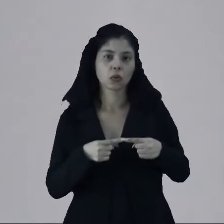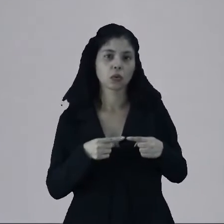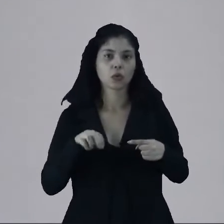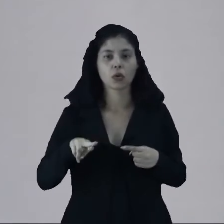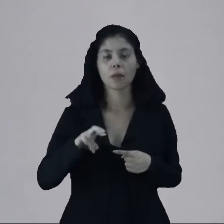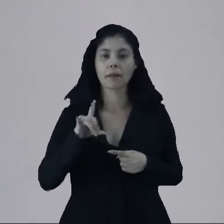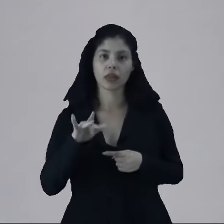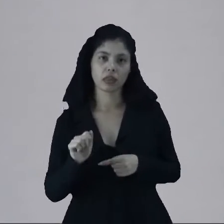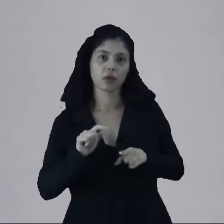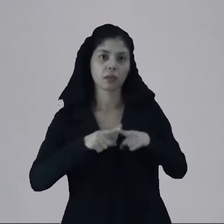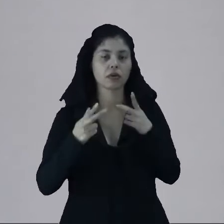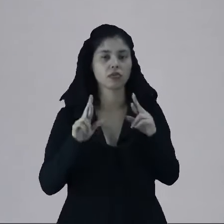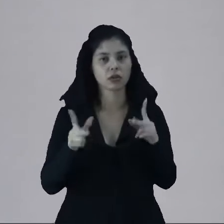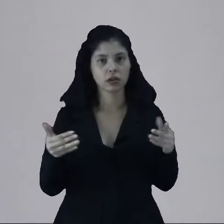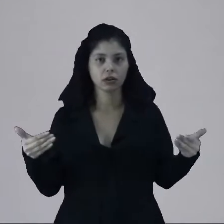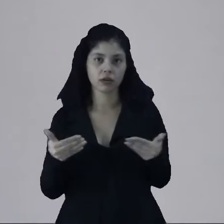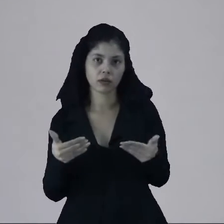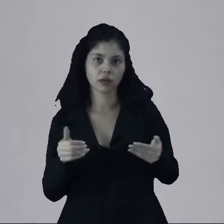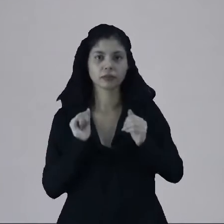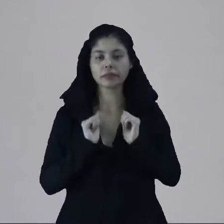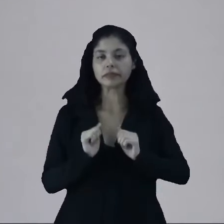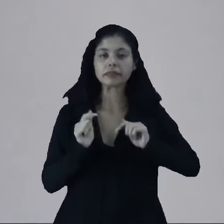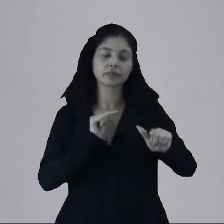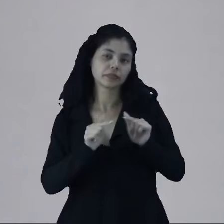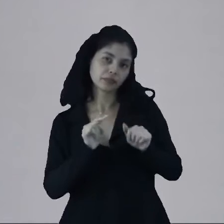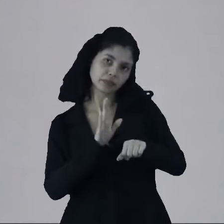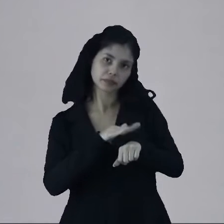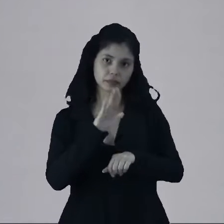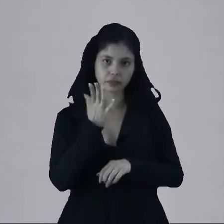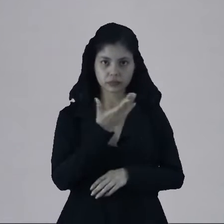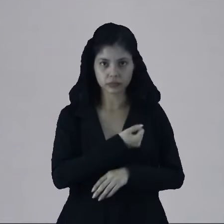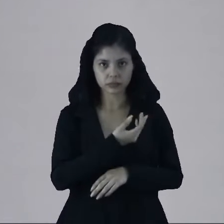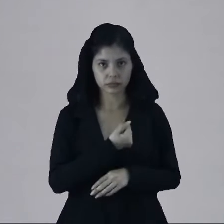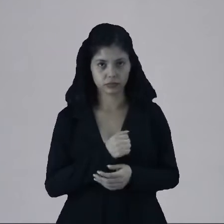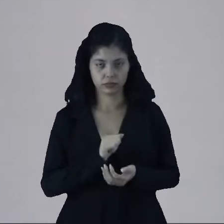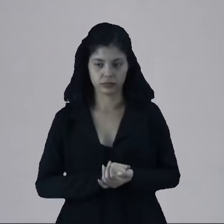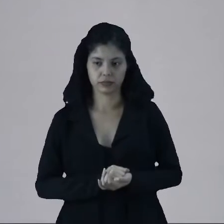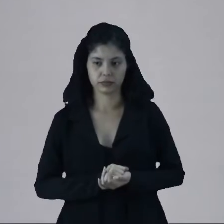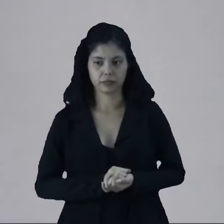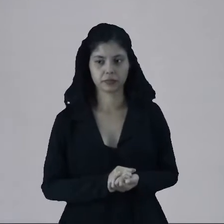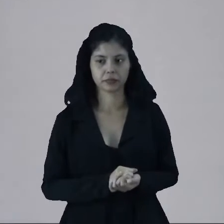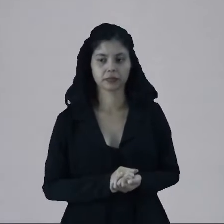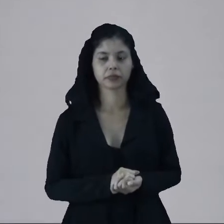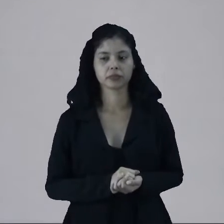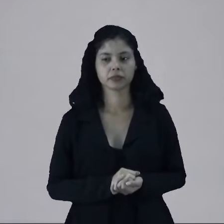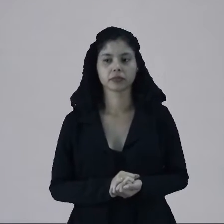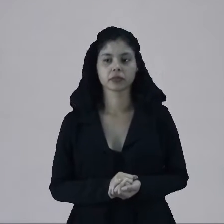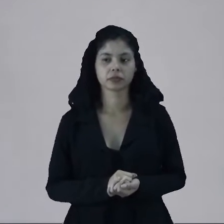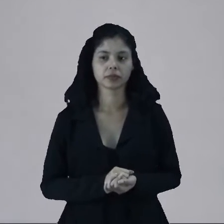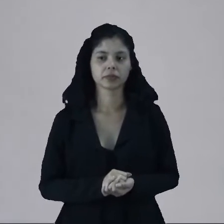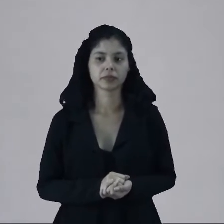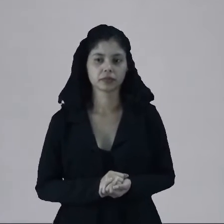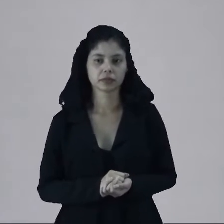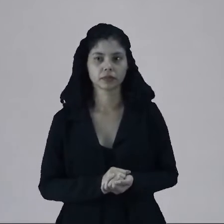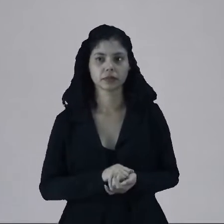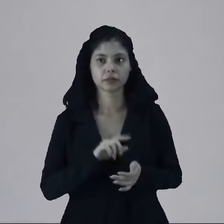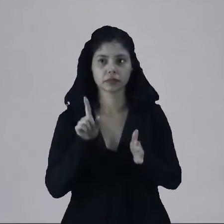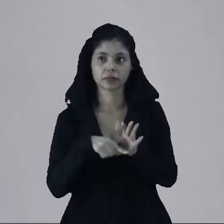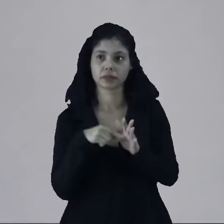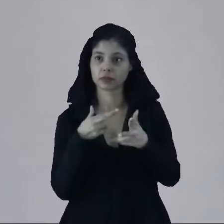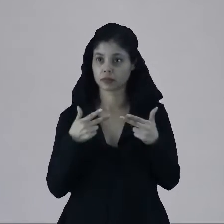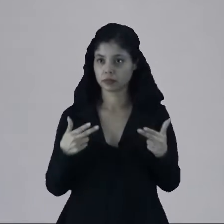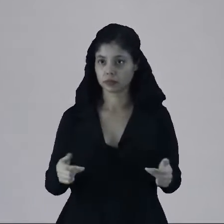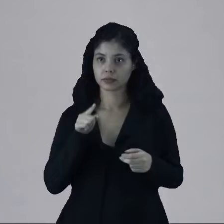Mendel fez, só que diferente porque agora eu posso trabalhar mais números em relação a isso aí, tá? Então,